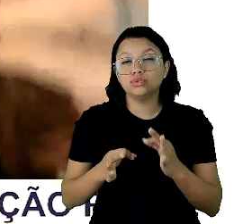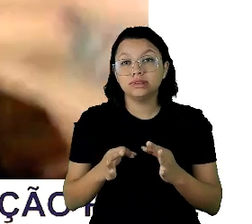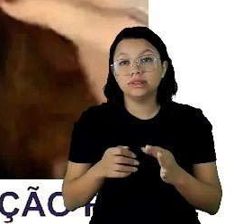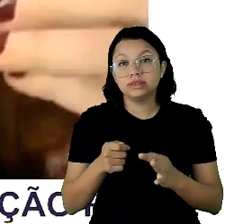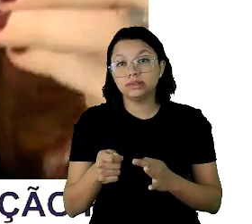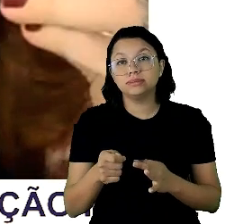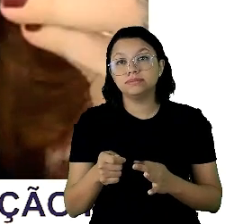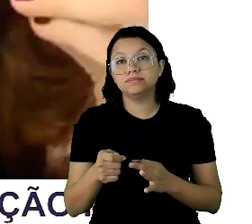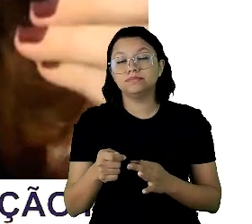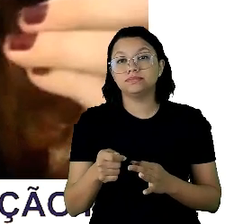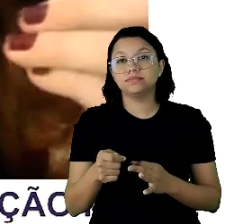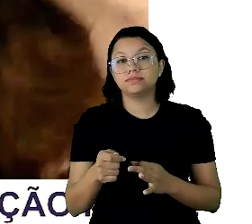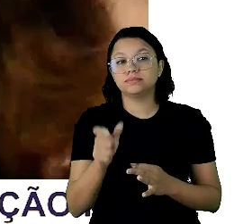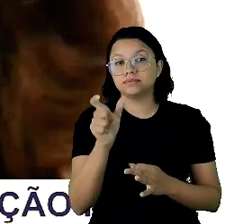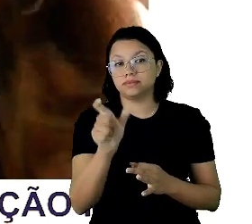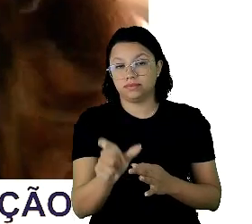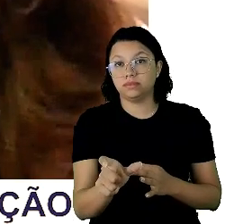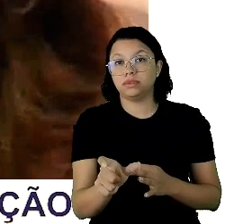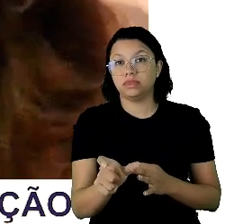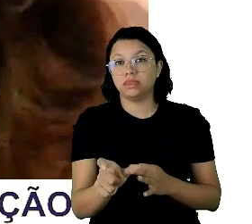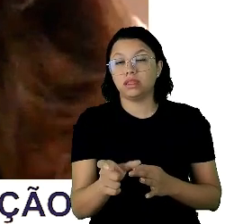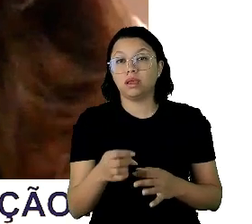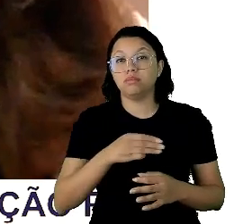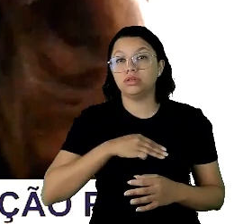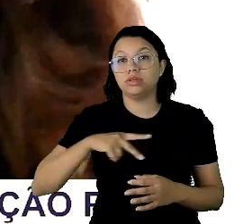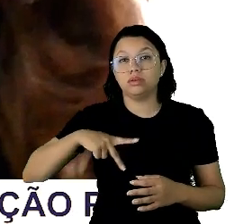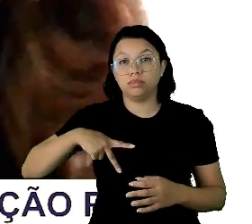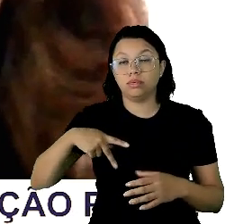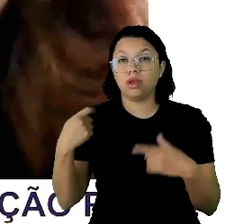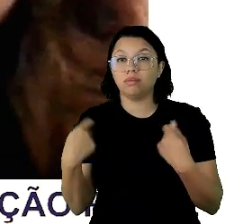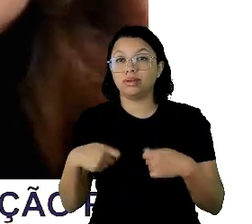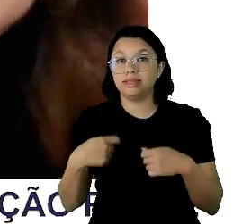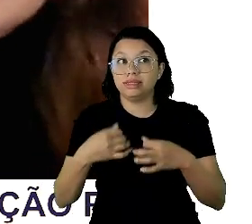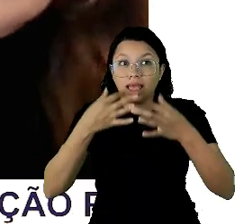o juiz, o Ministério Público, eles têm que ser muito atentos,